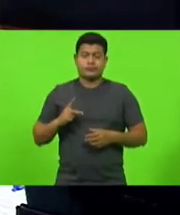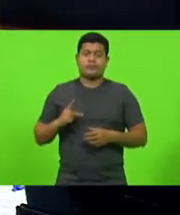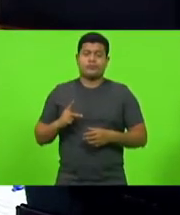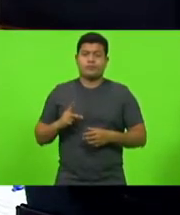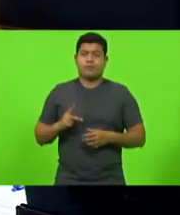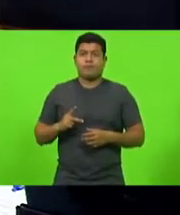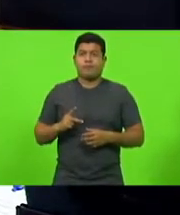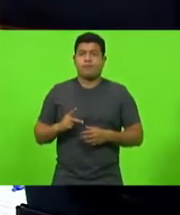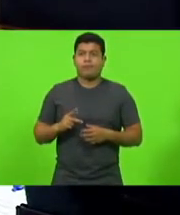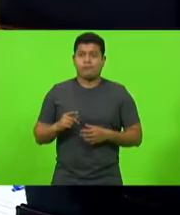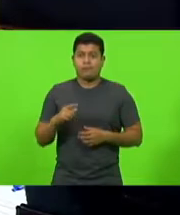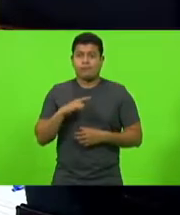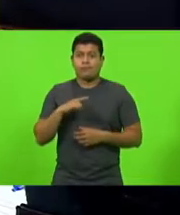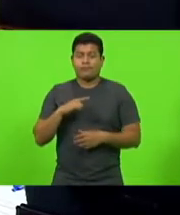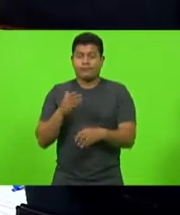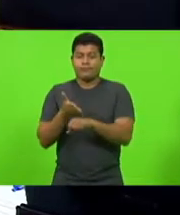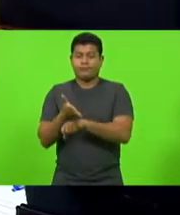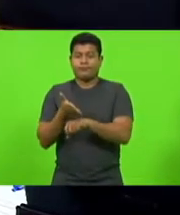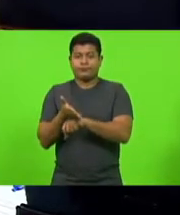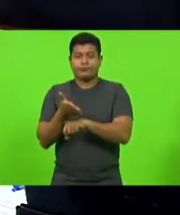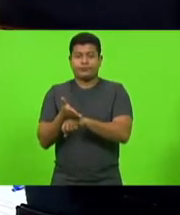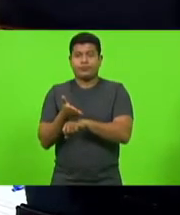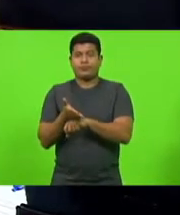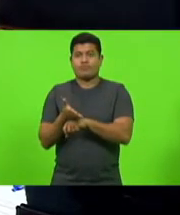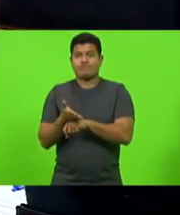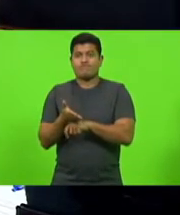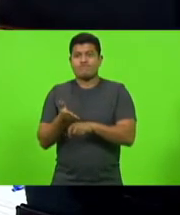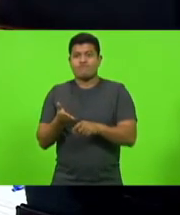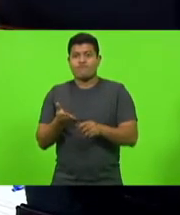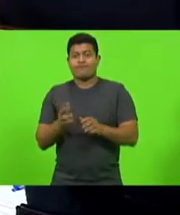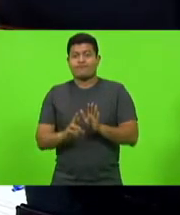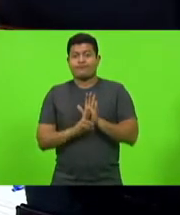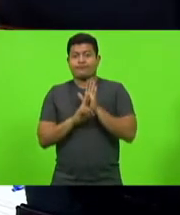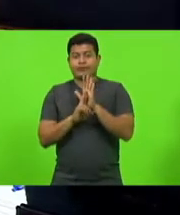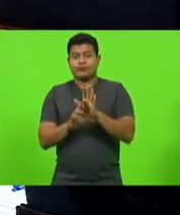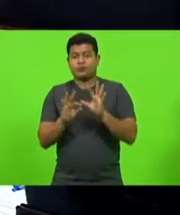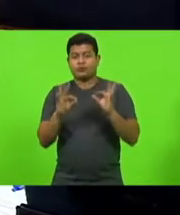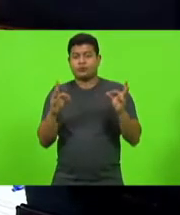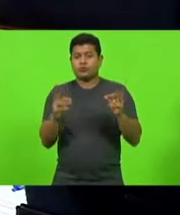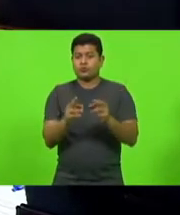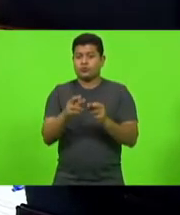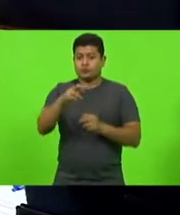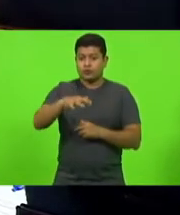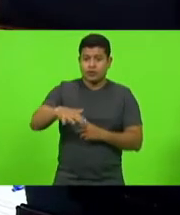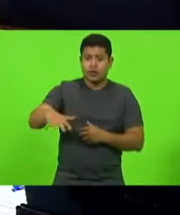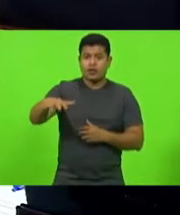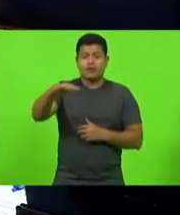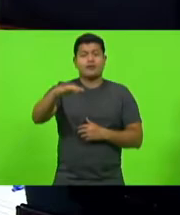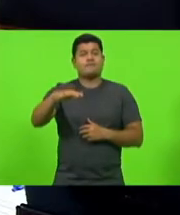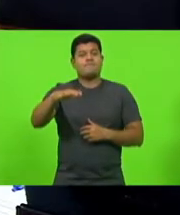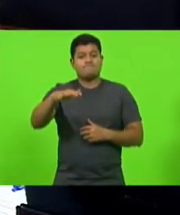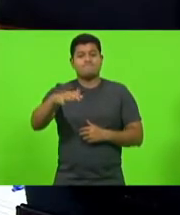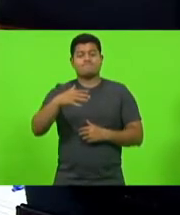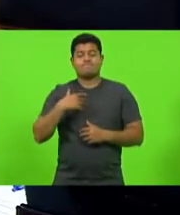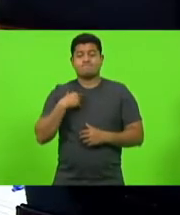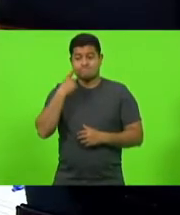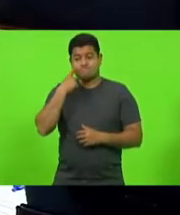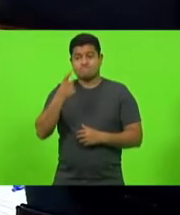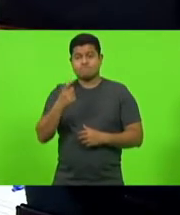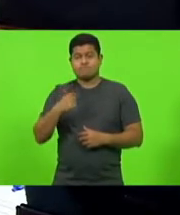a participação dos representantes de todas as regiões foi muito interessante. A gente sabe que hoje em